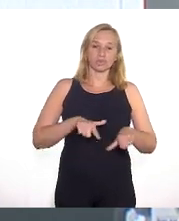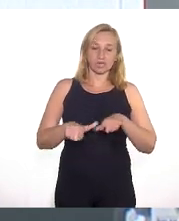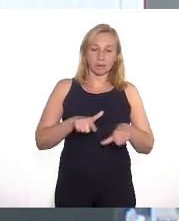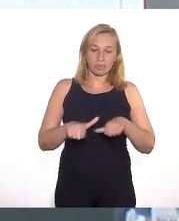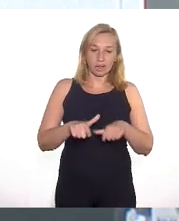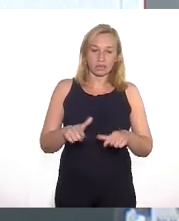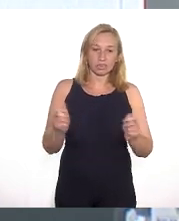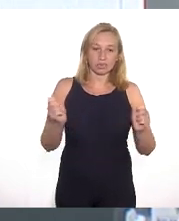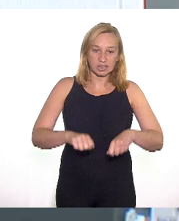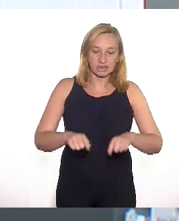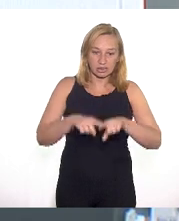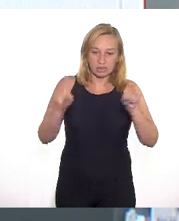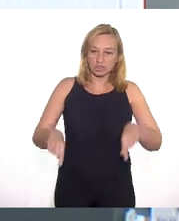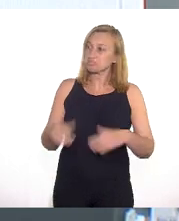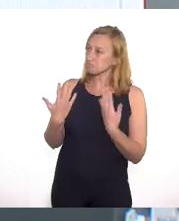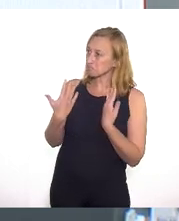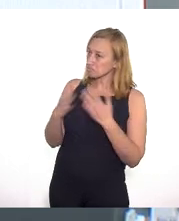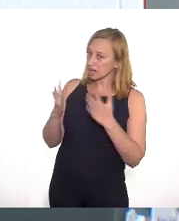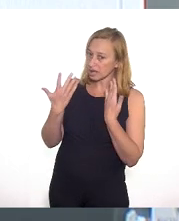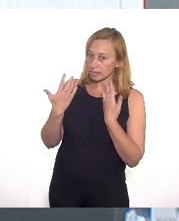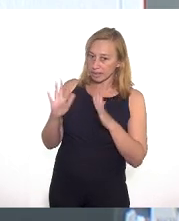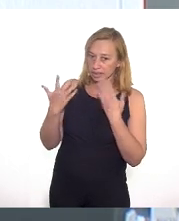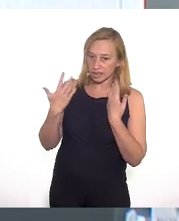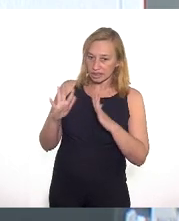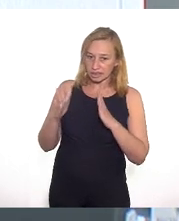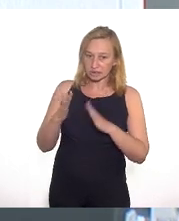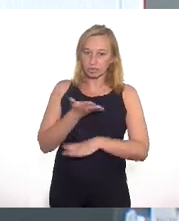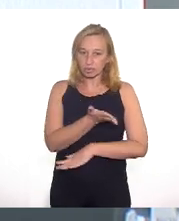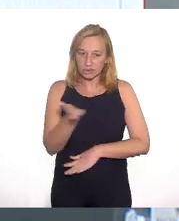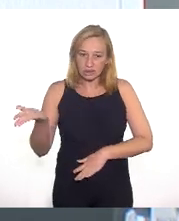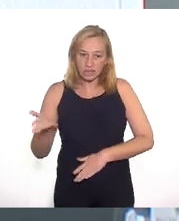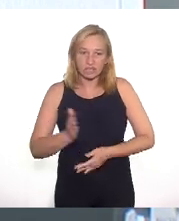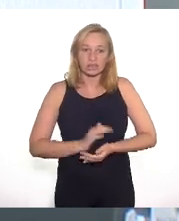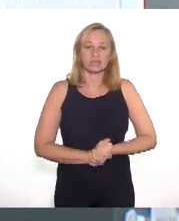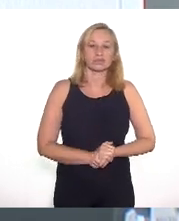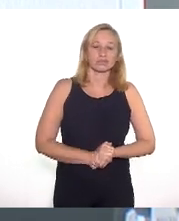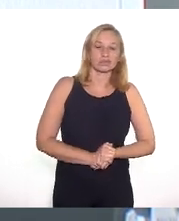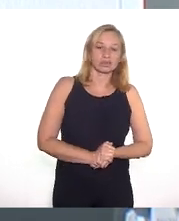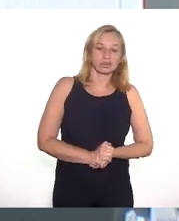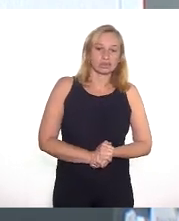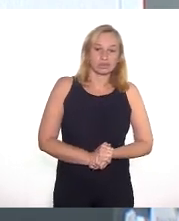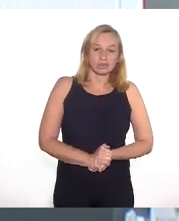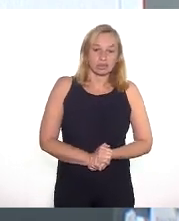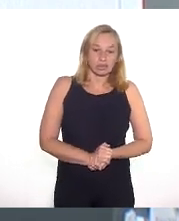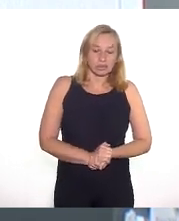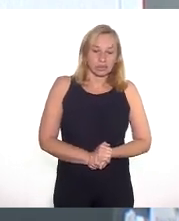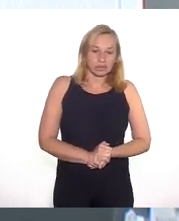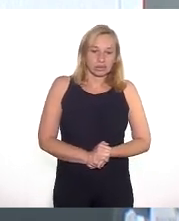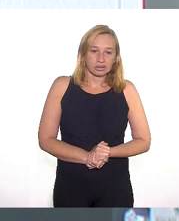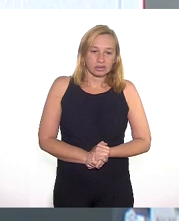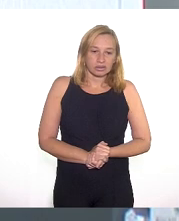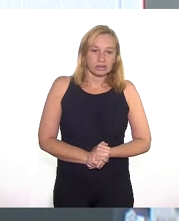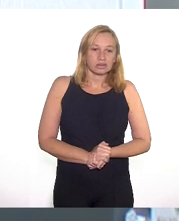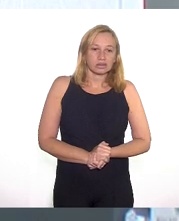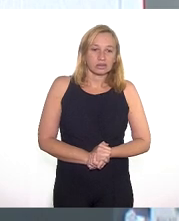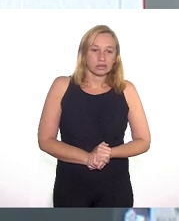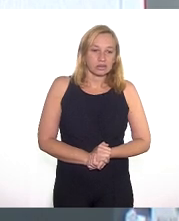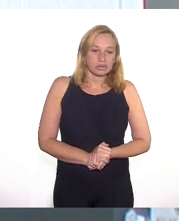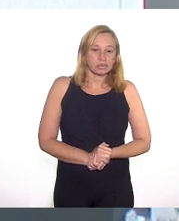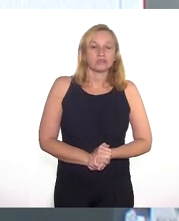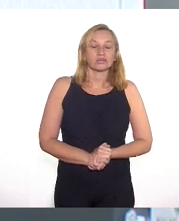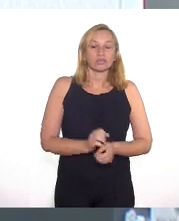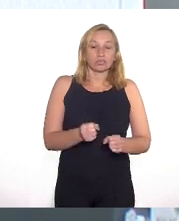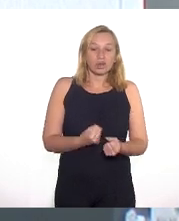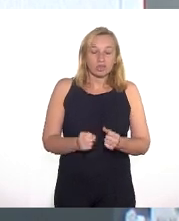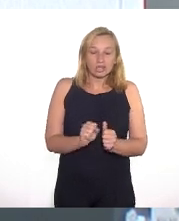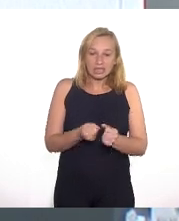Bruno Dauari, parabéns por todo o trabalho. fizemos uma grande